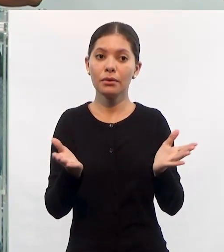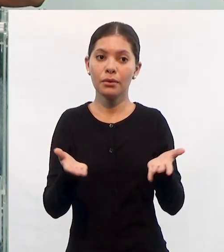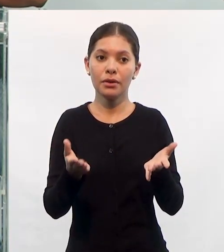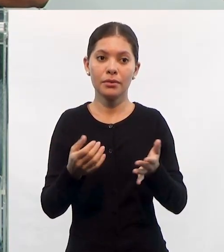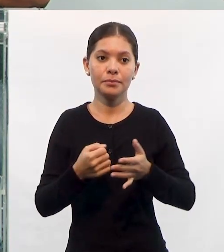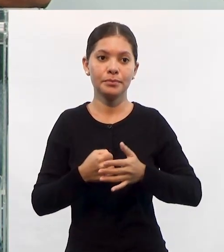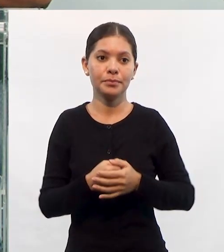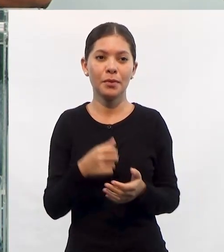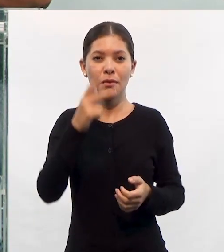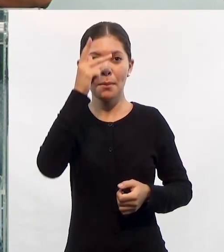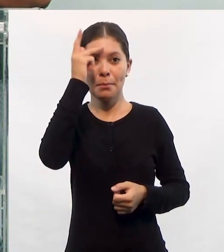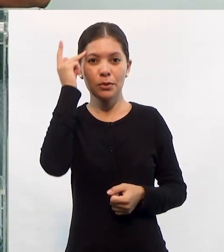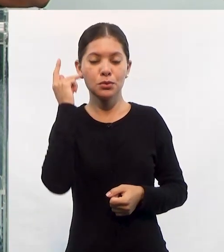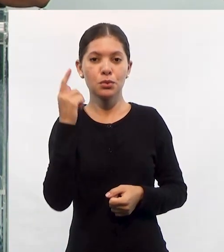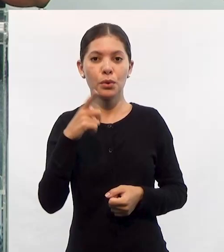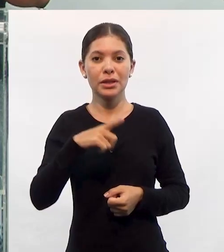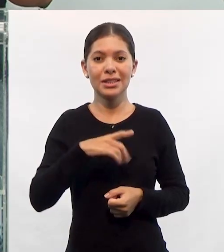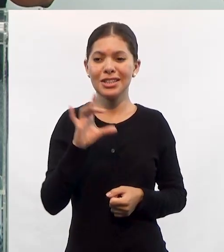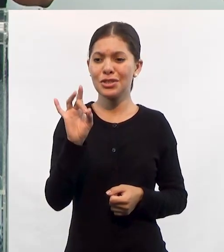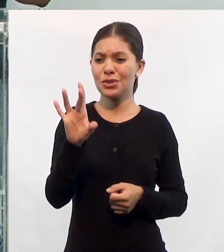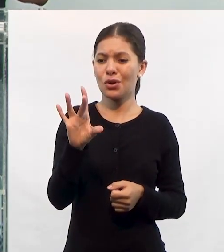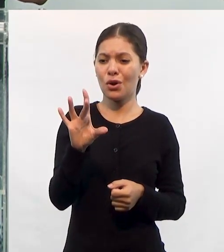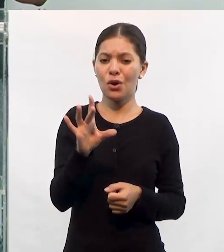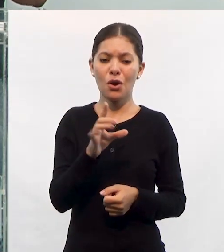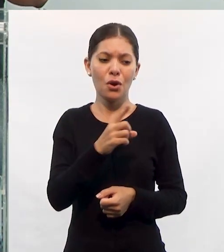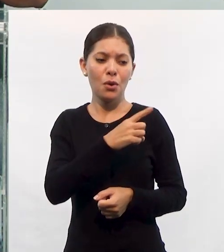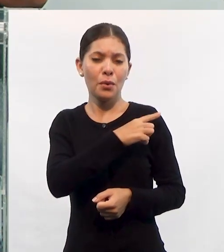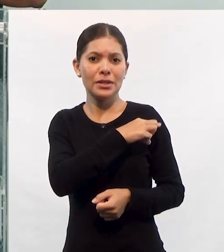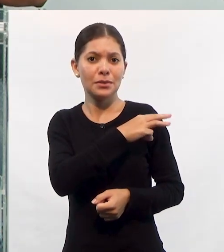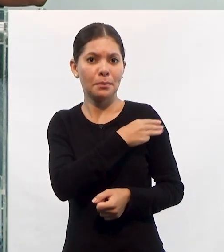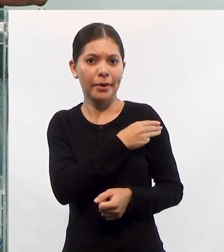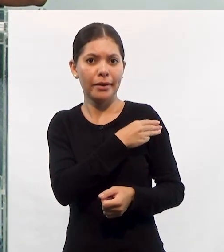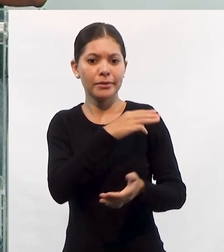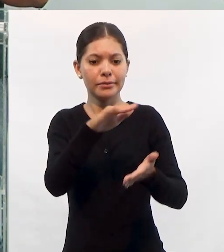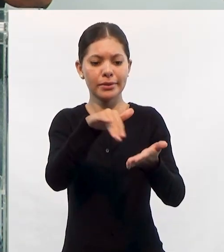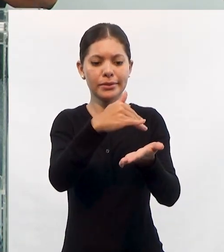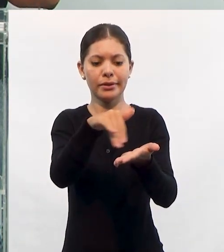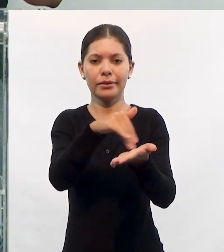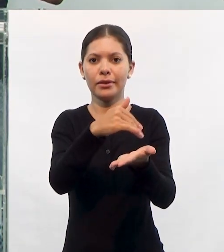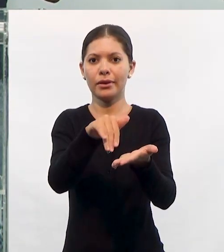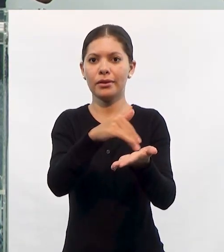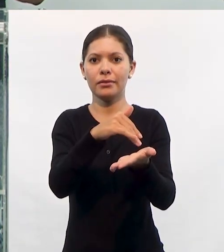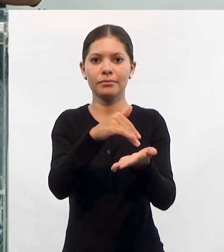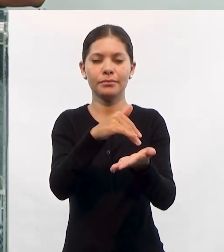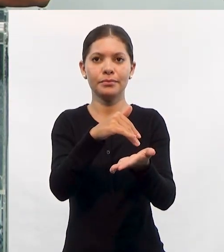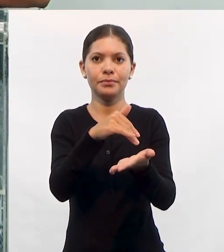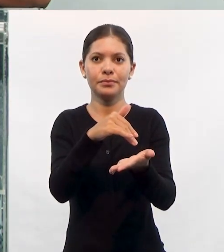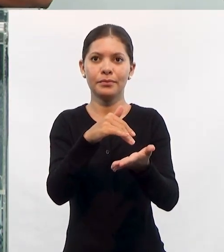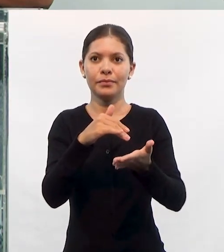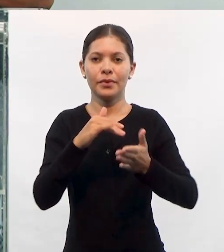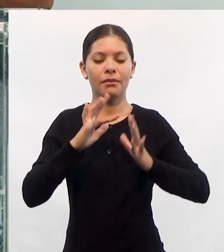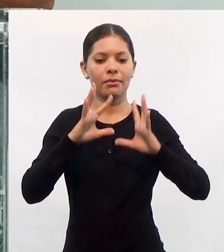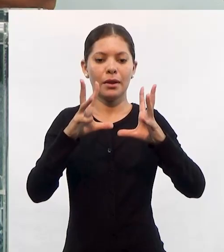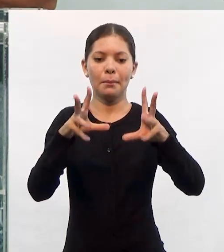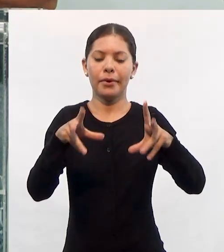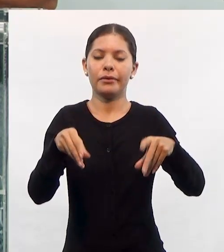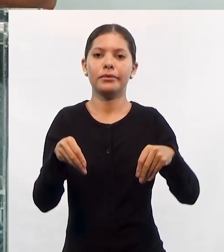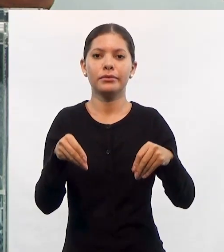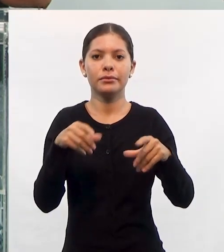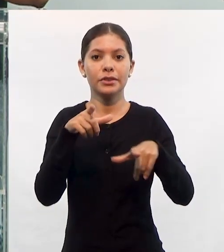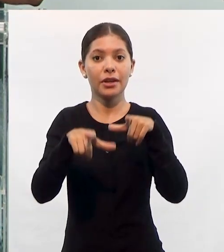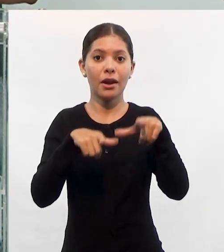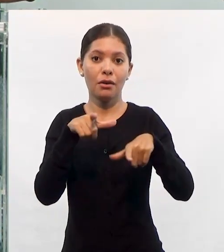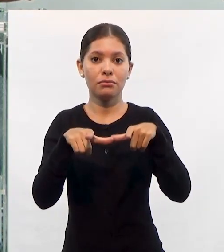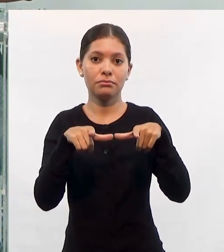Agora, uma pessoa que tem apenas o ensino médio, um secretário, por exemplo, ela vai fazer serviços mais gerais. Então, ela é uma mão de